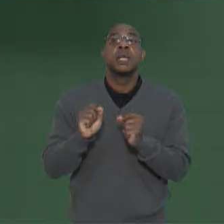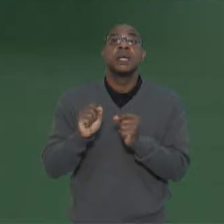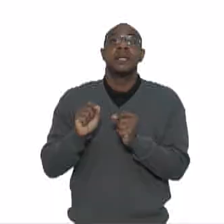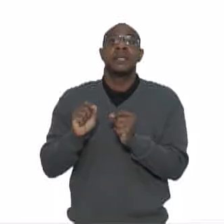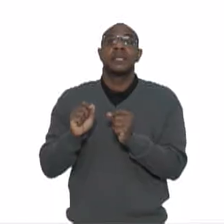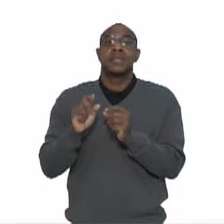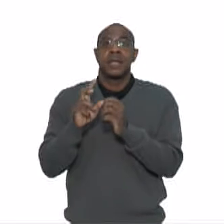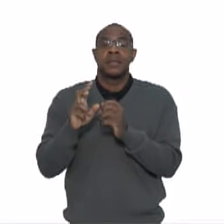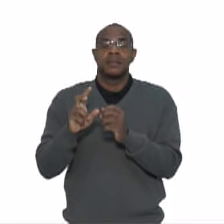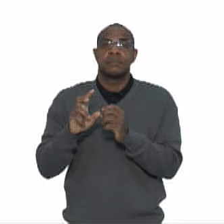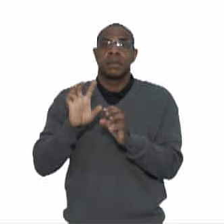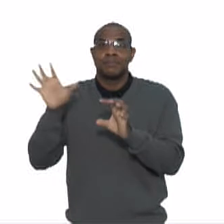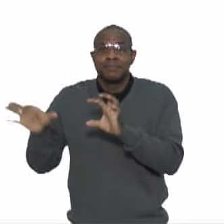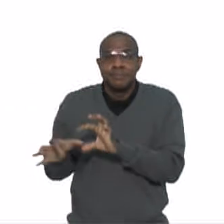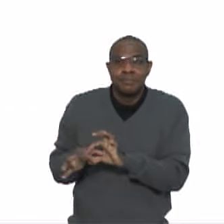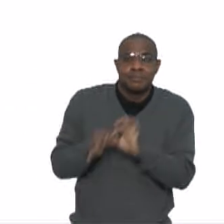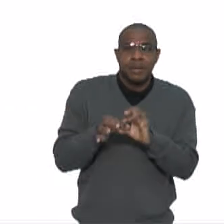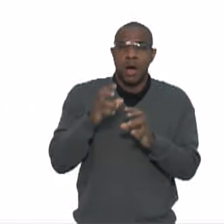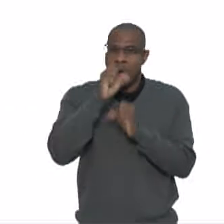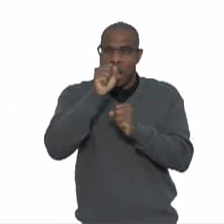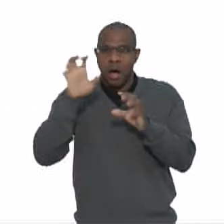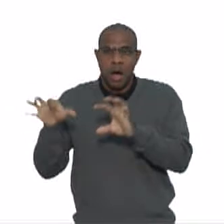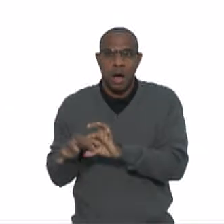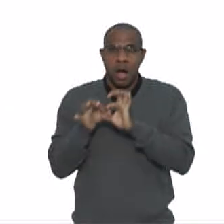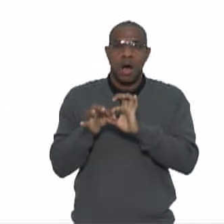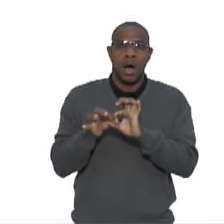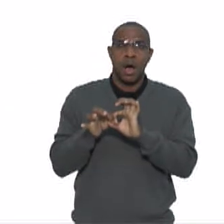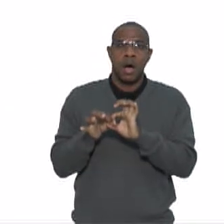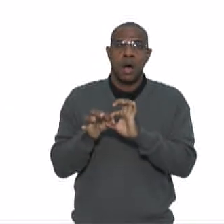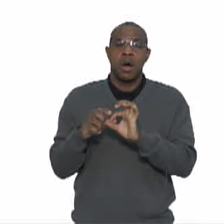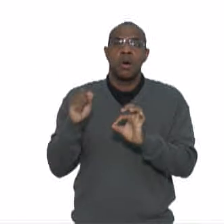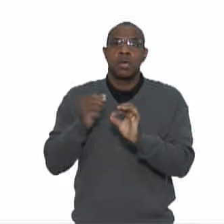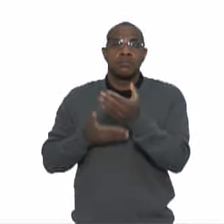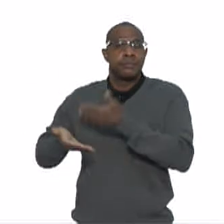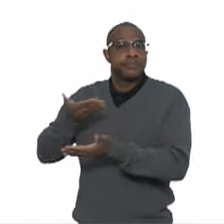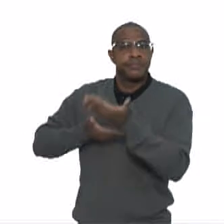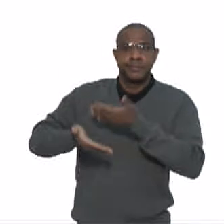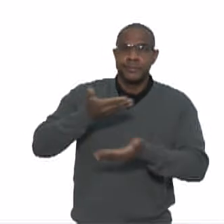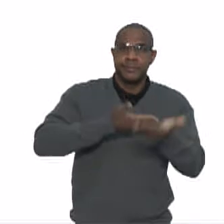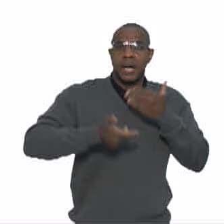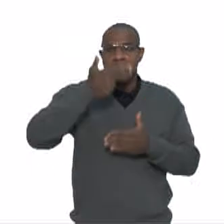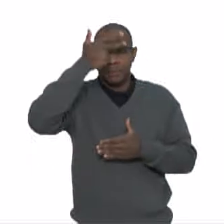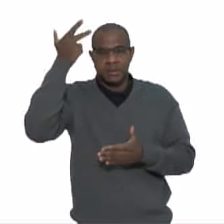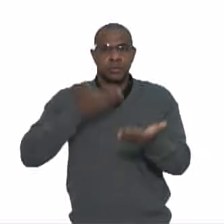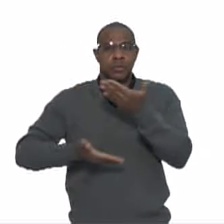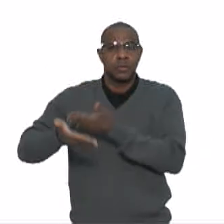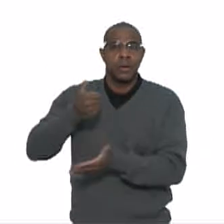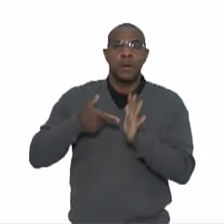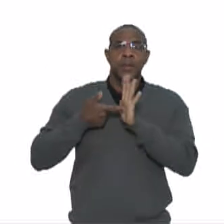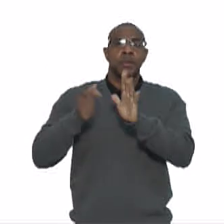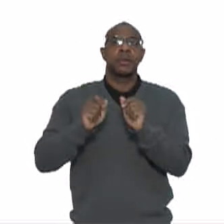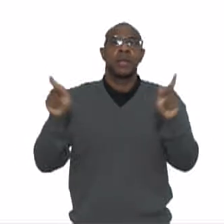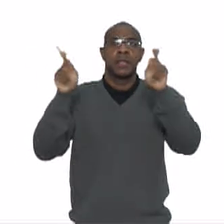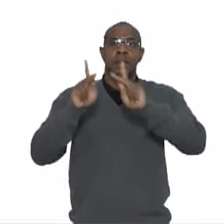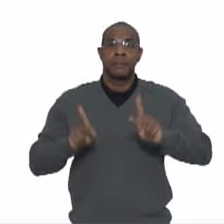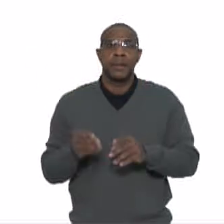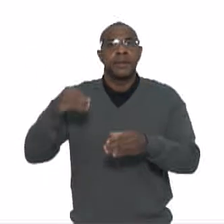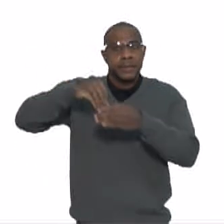fortalecer os laços sociais, promover o desarrollo sostenible, a paz, o